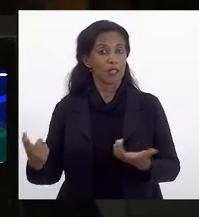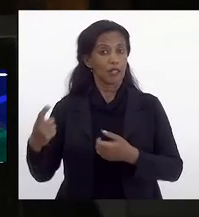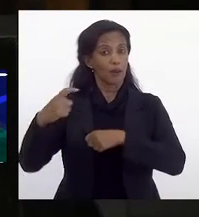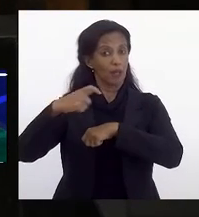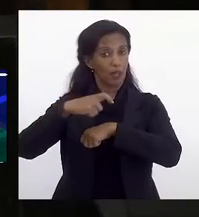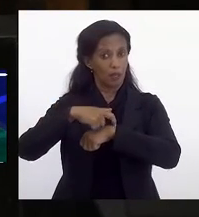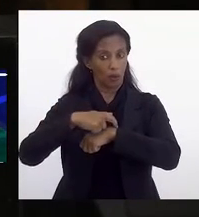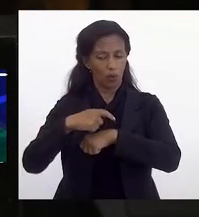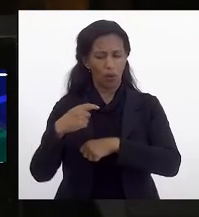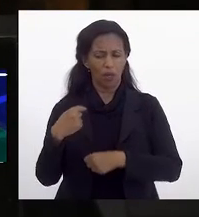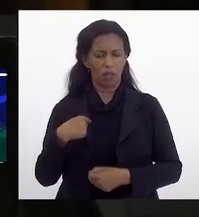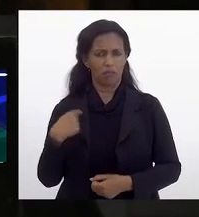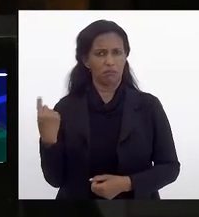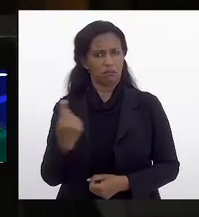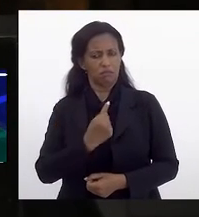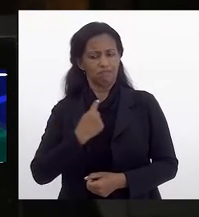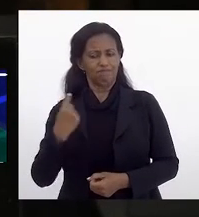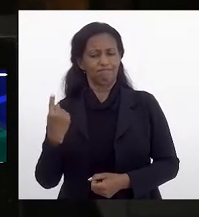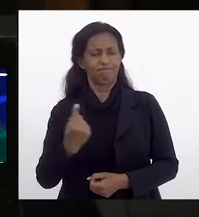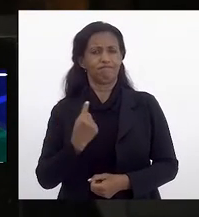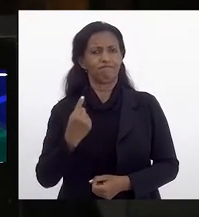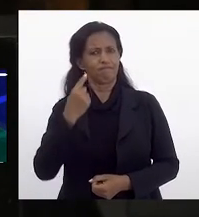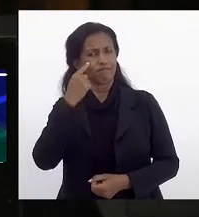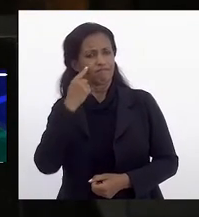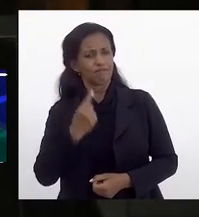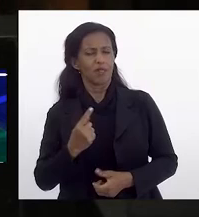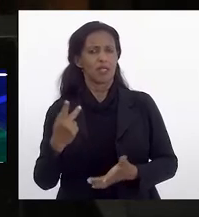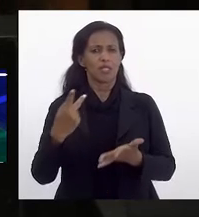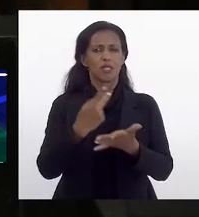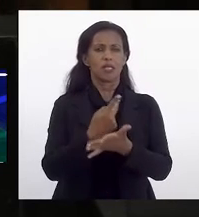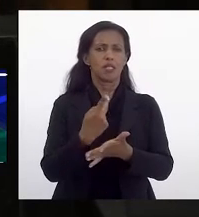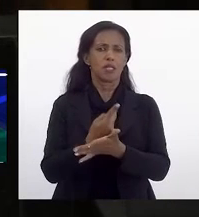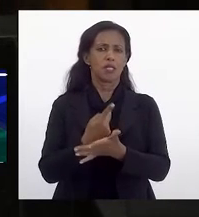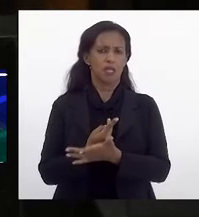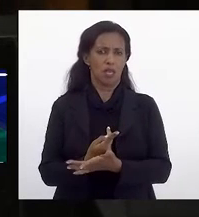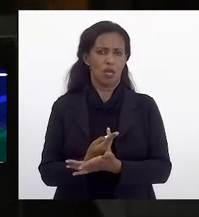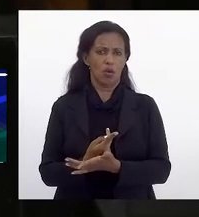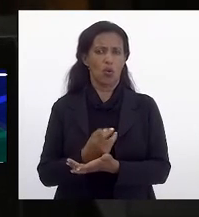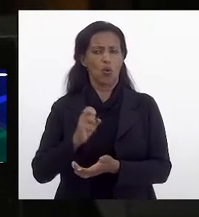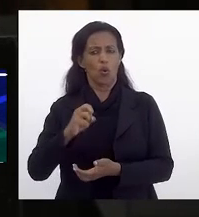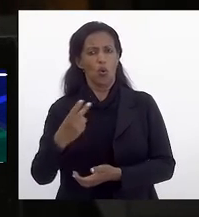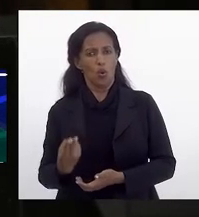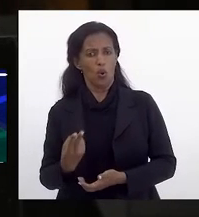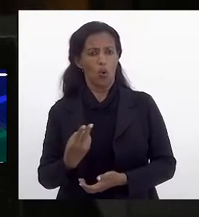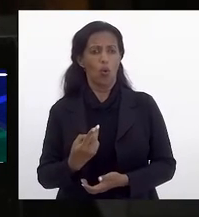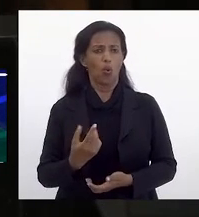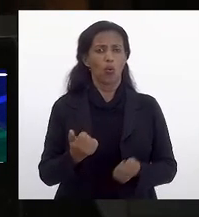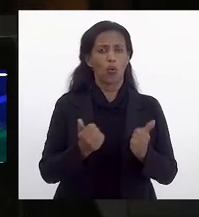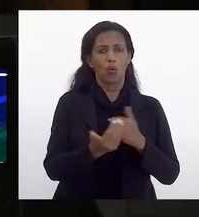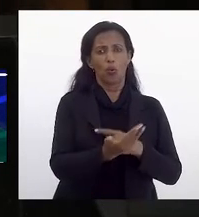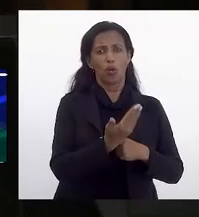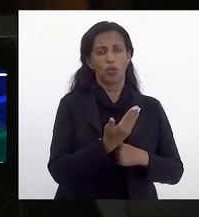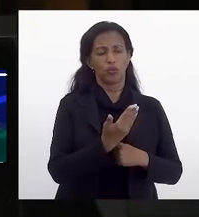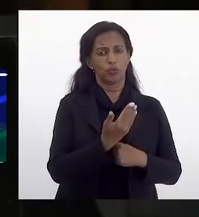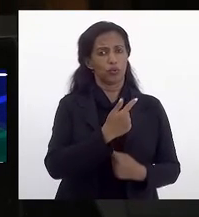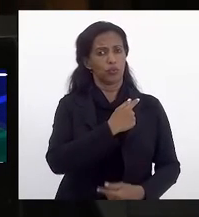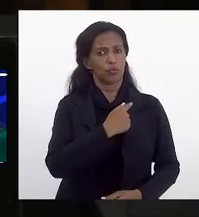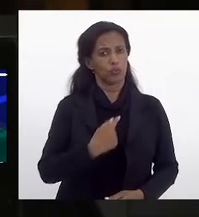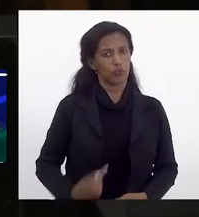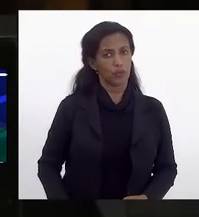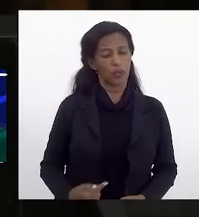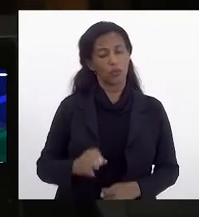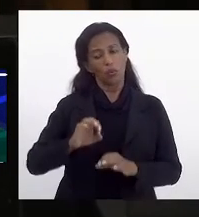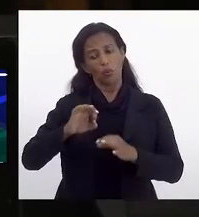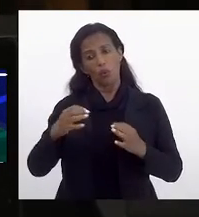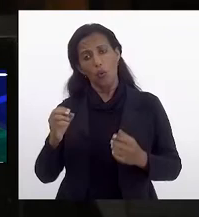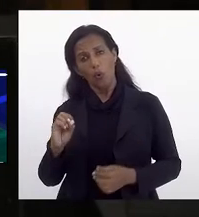dirimir essa inconstitucionalidade, ou por decisão do governador, ou por decisão dos